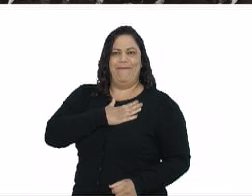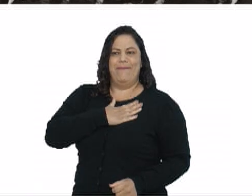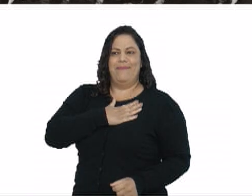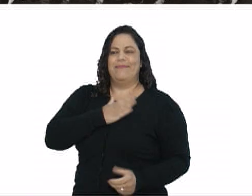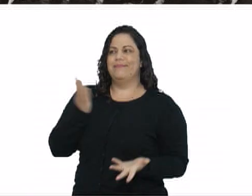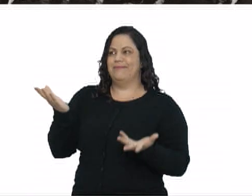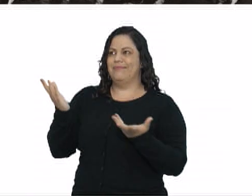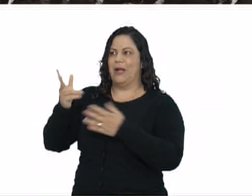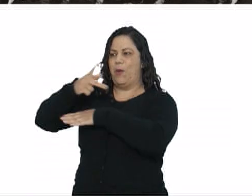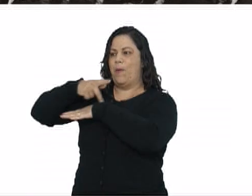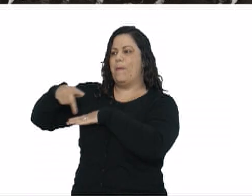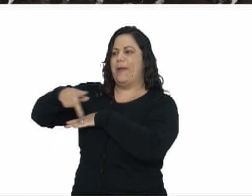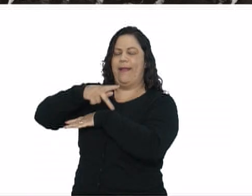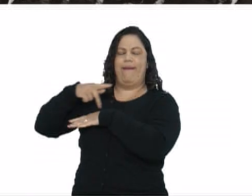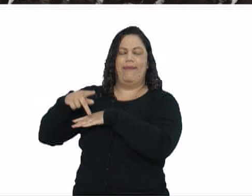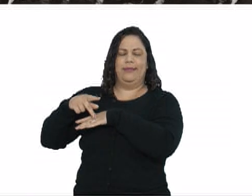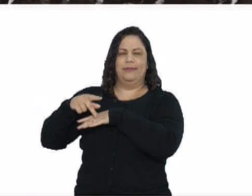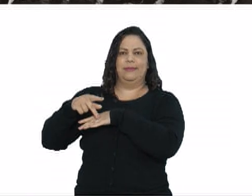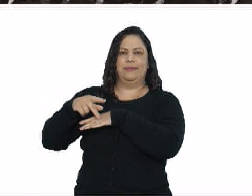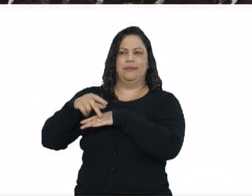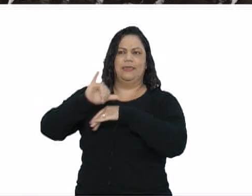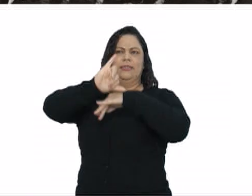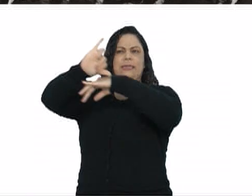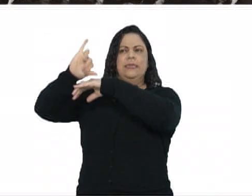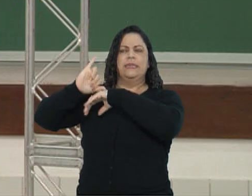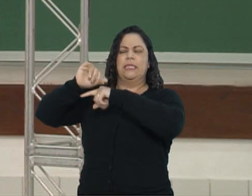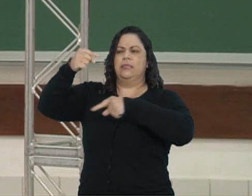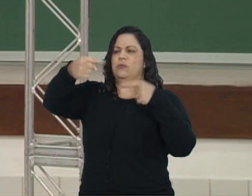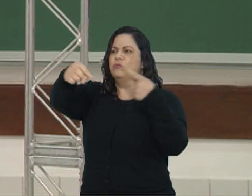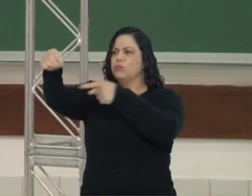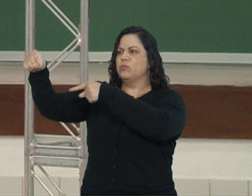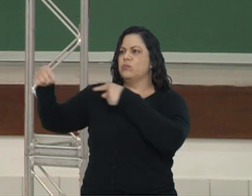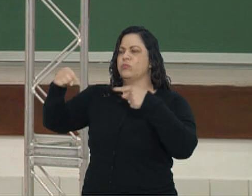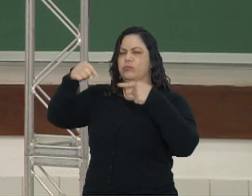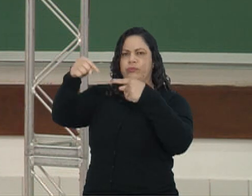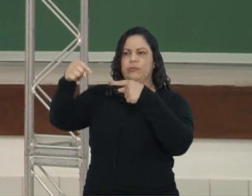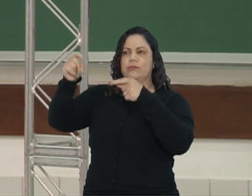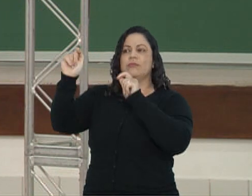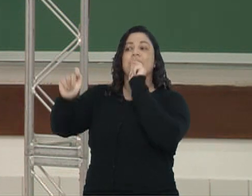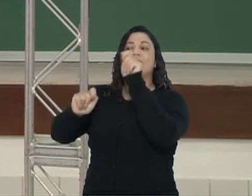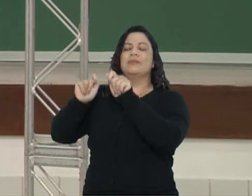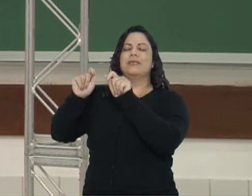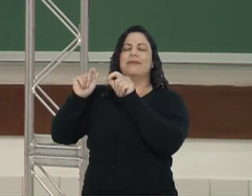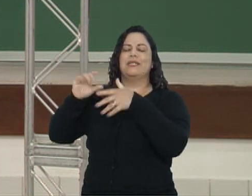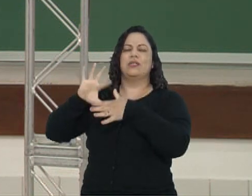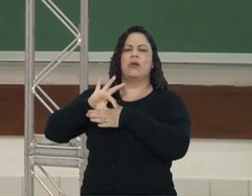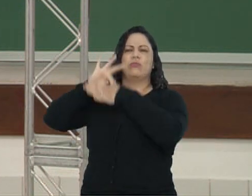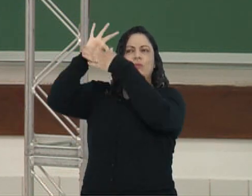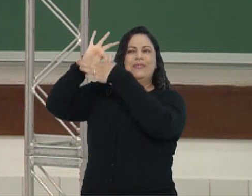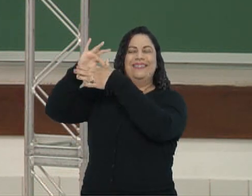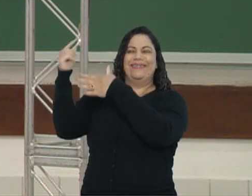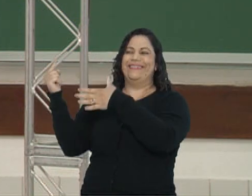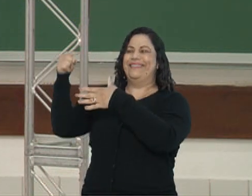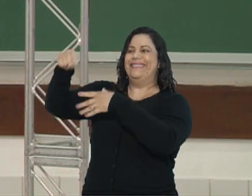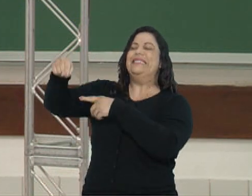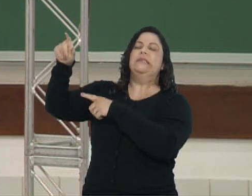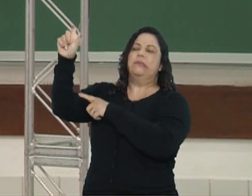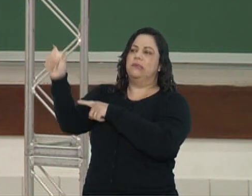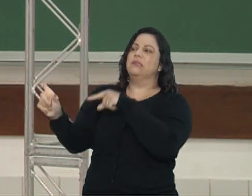Centralização. Centralização política através da figura do guia, do ditador, do